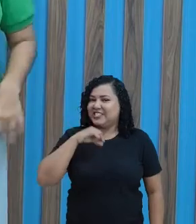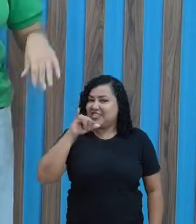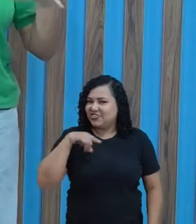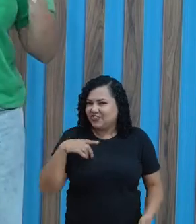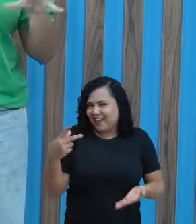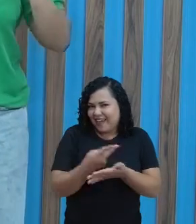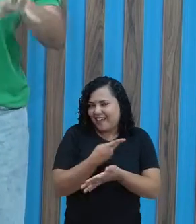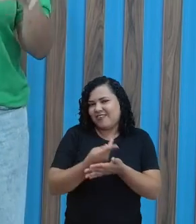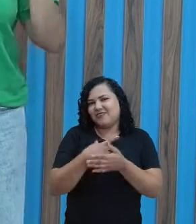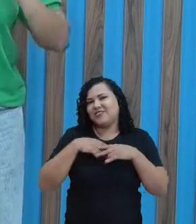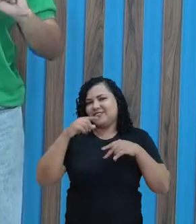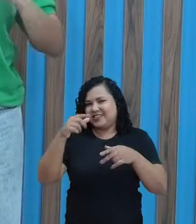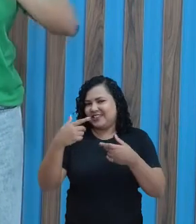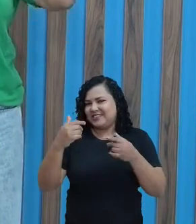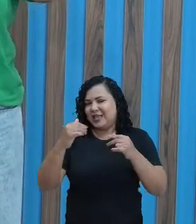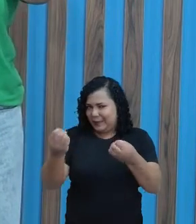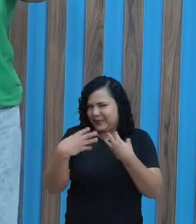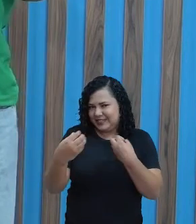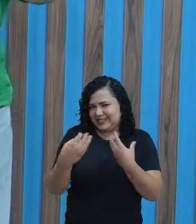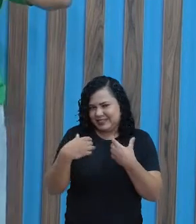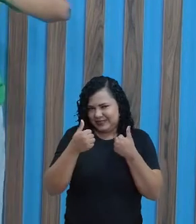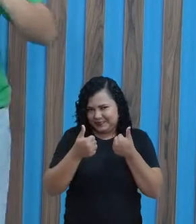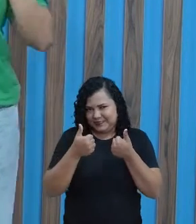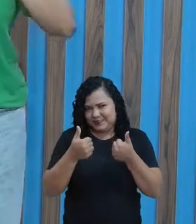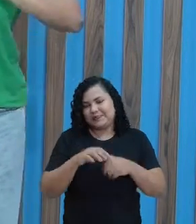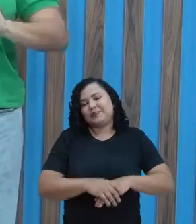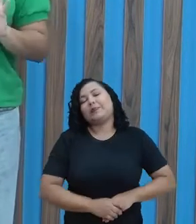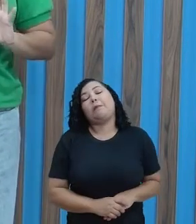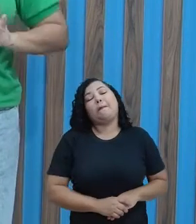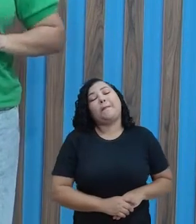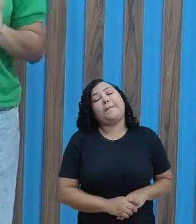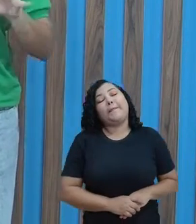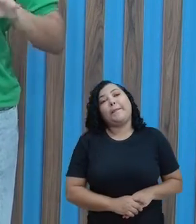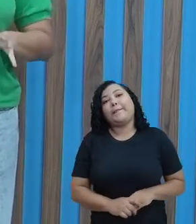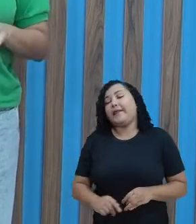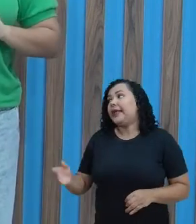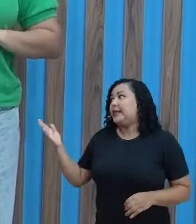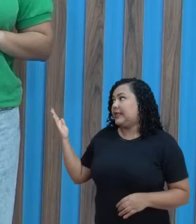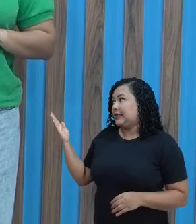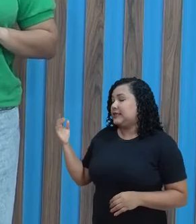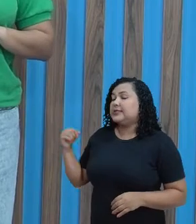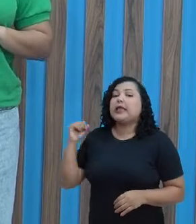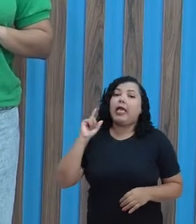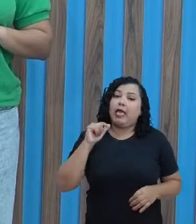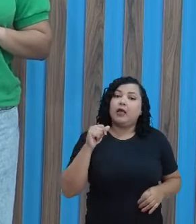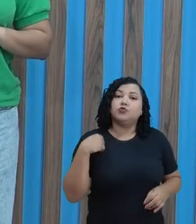isso. E aí, isso, inclusive, é um dos motivos,